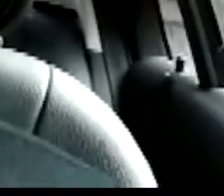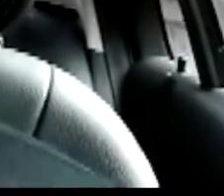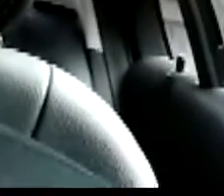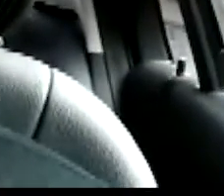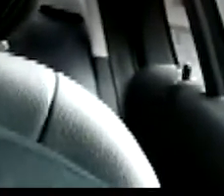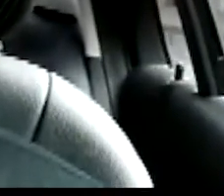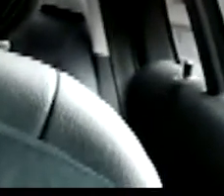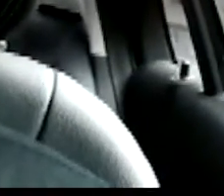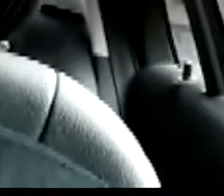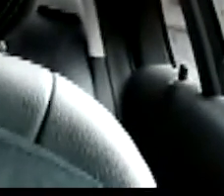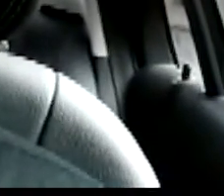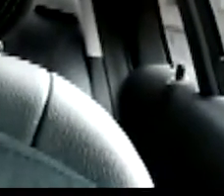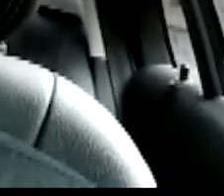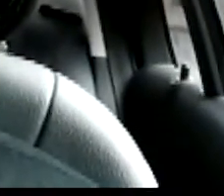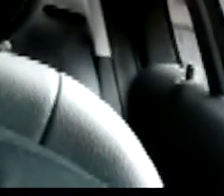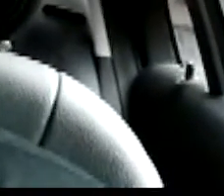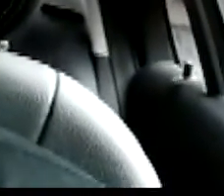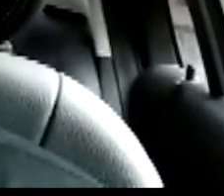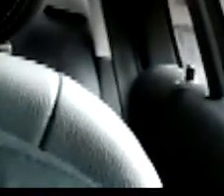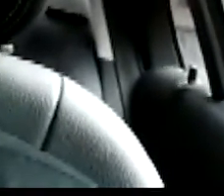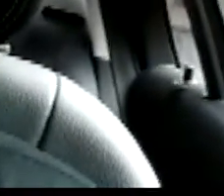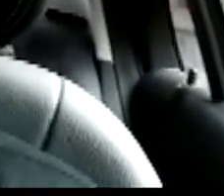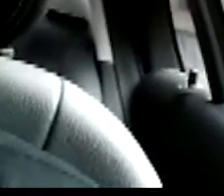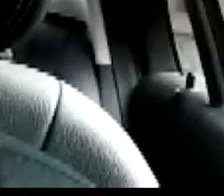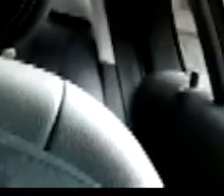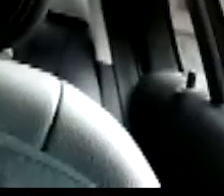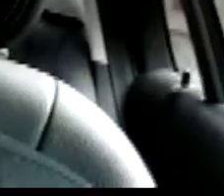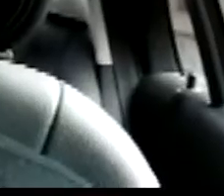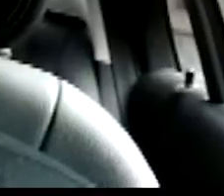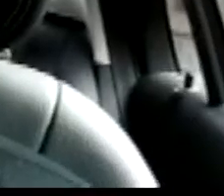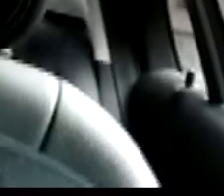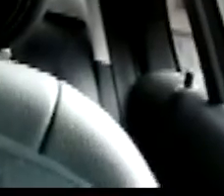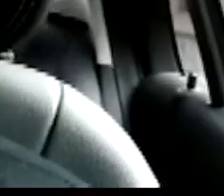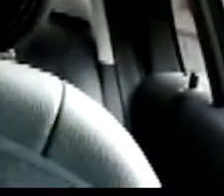possa contemplar toda uma sociedade